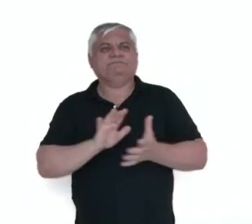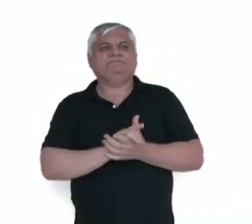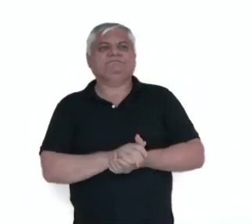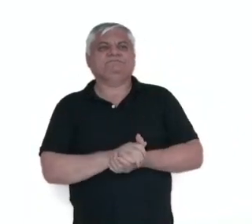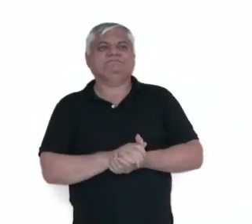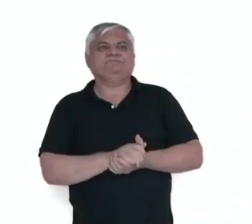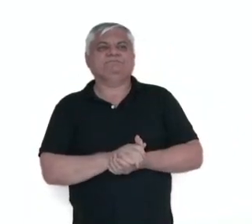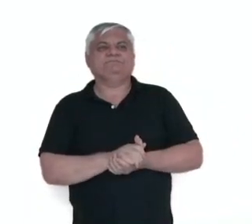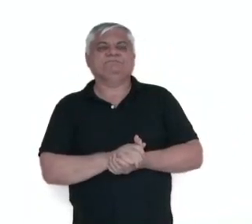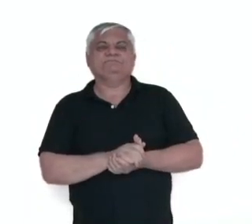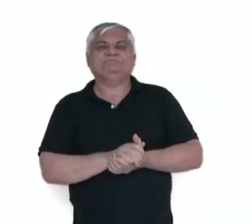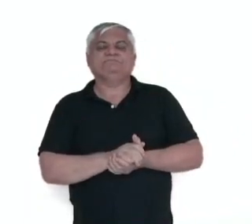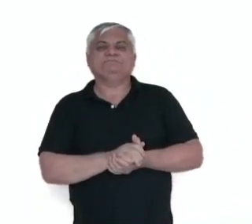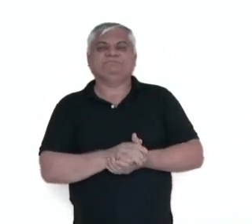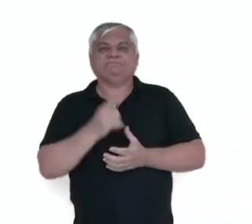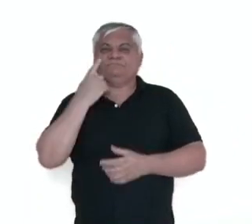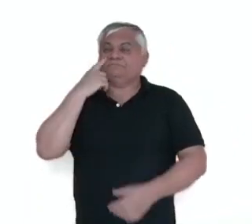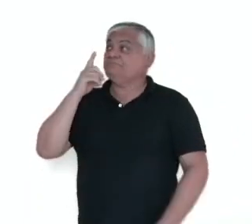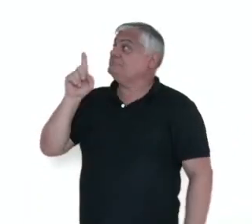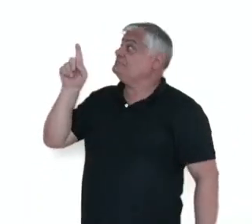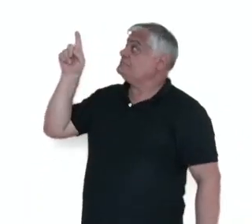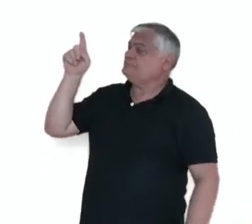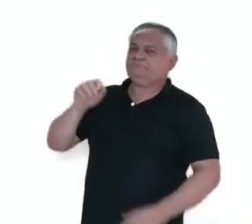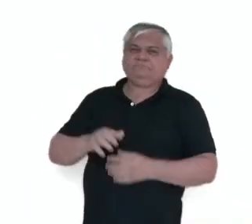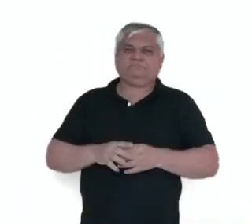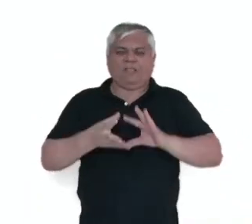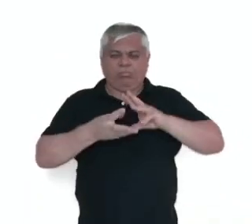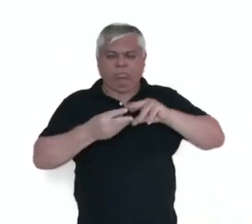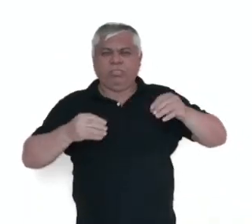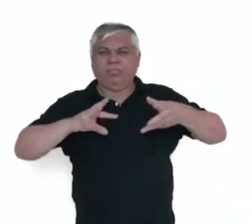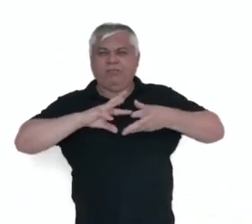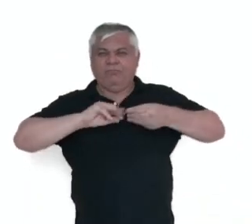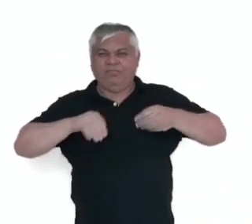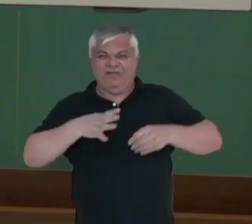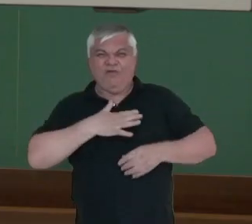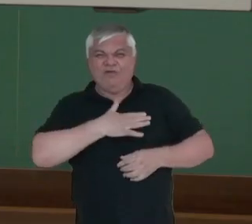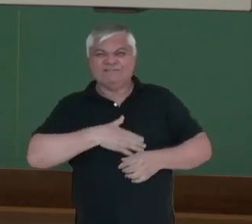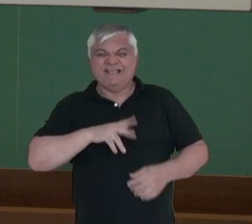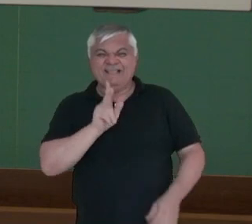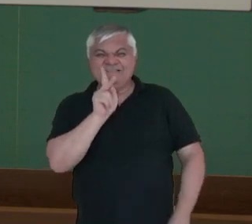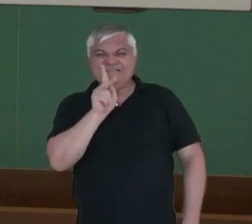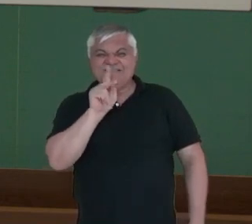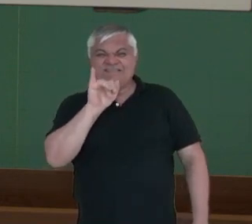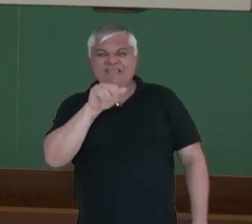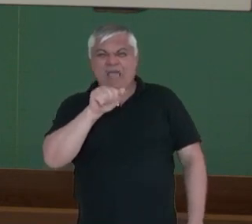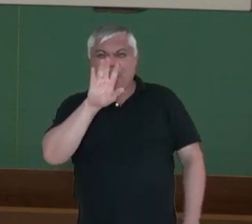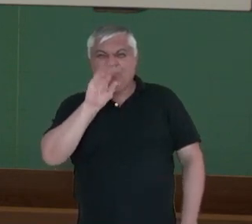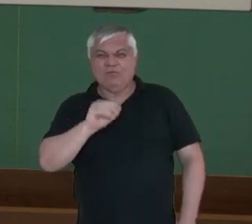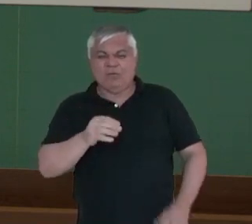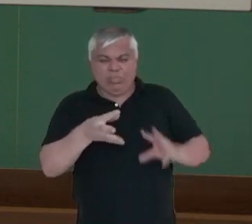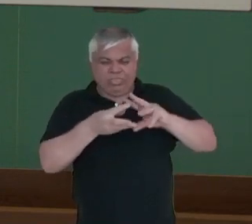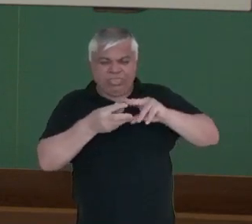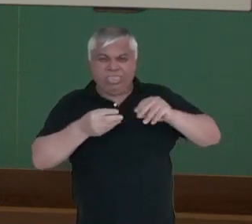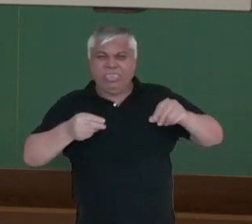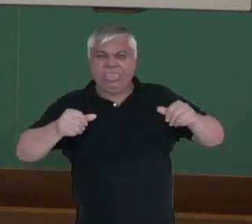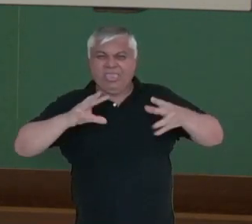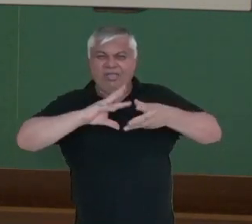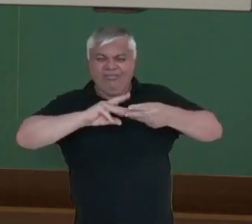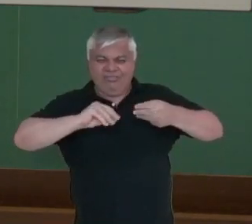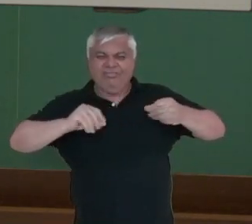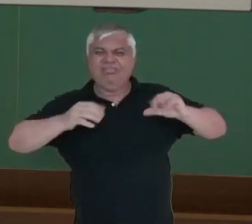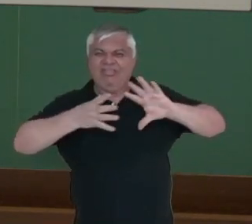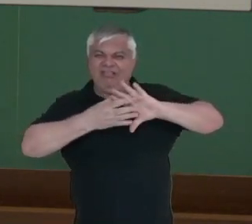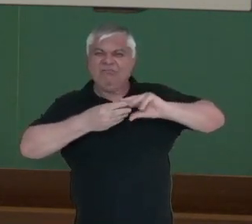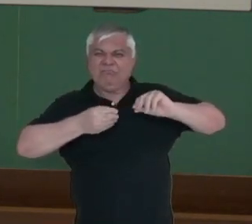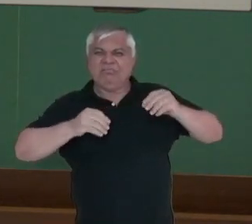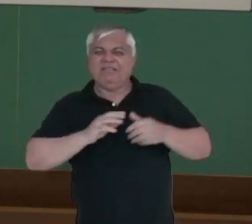exemplo, veja aqui essa imagem do quiabo, né? Quem gosta de quiabo? Vocês gostam de quiabo? Já provaram quiabo, né?